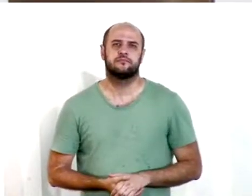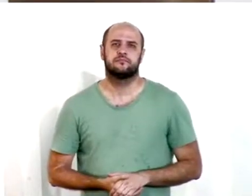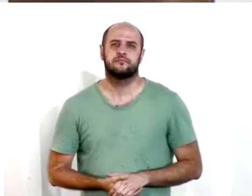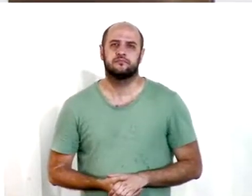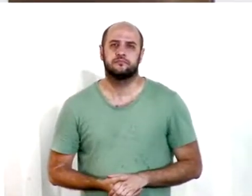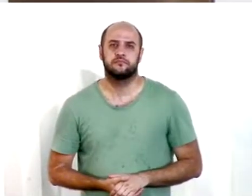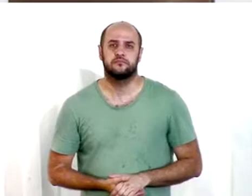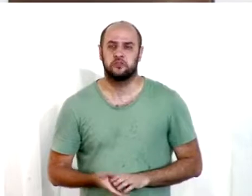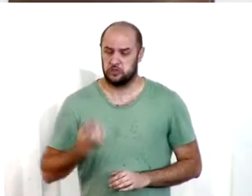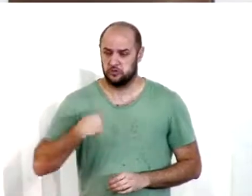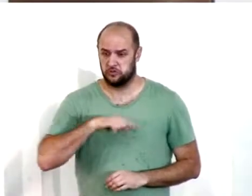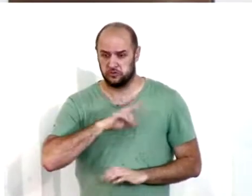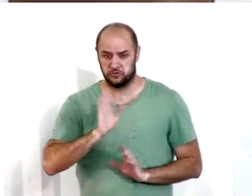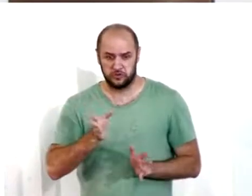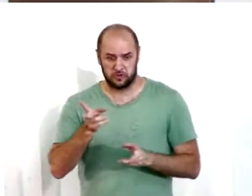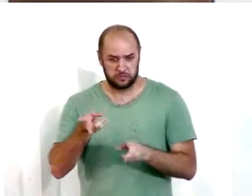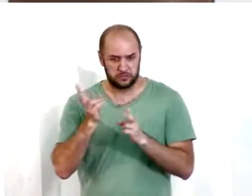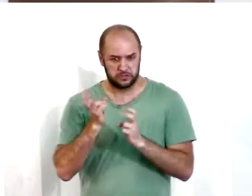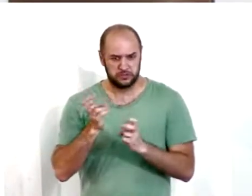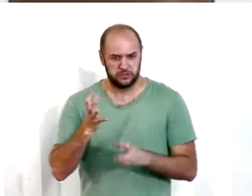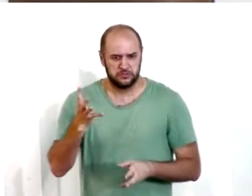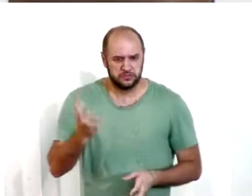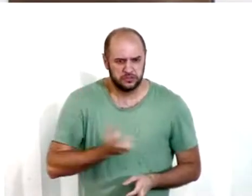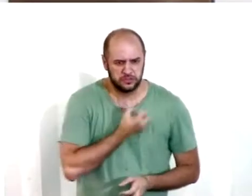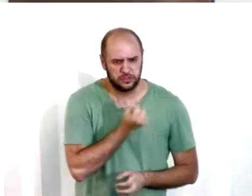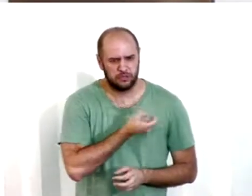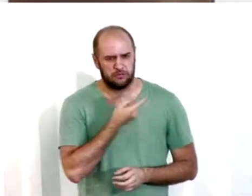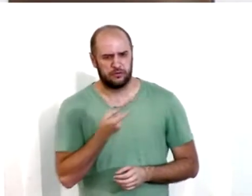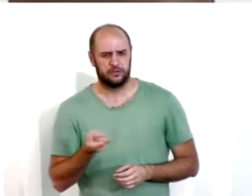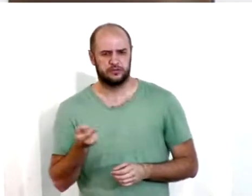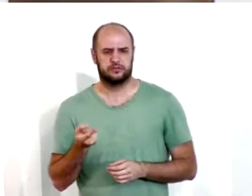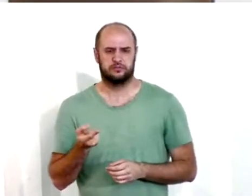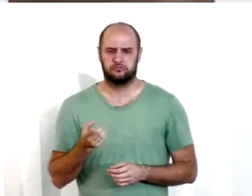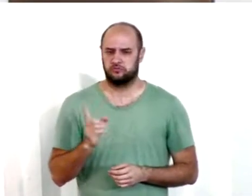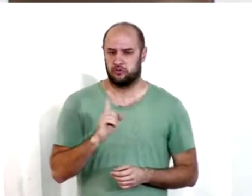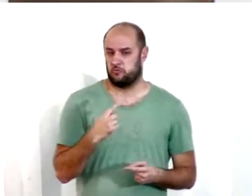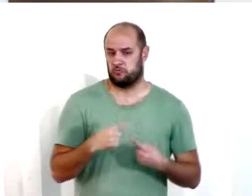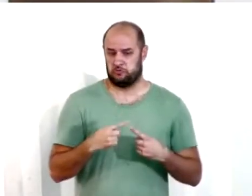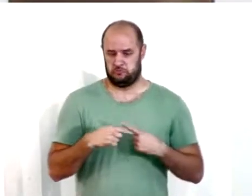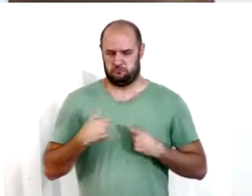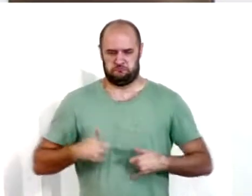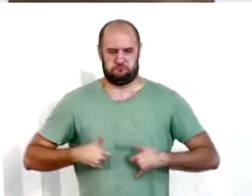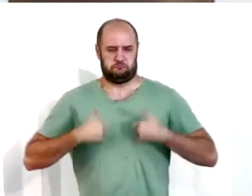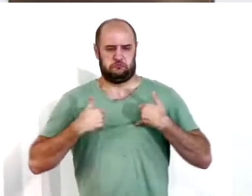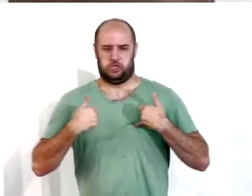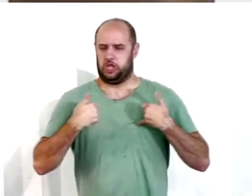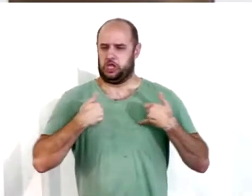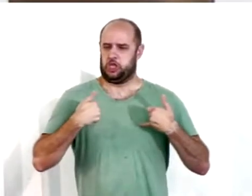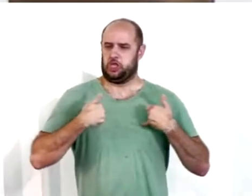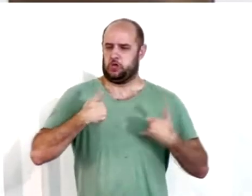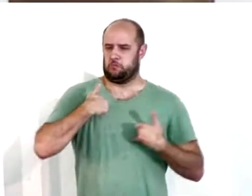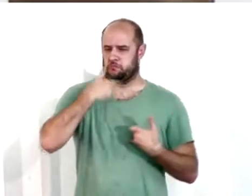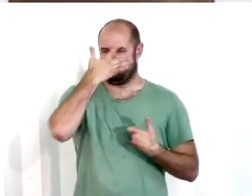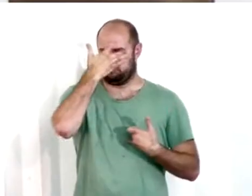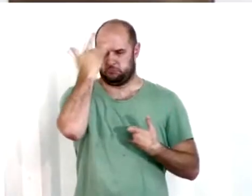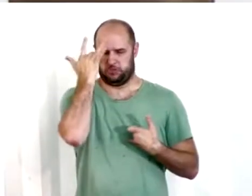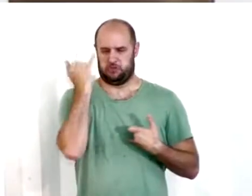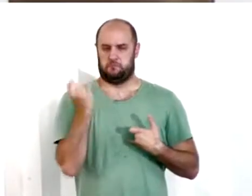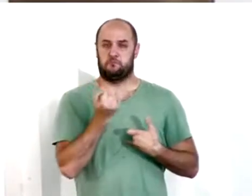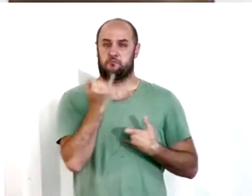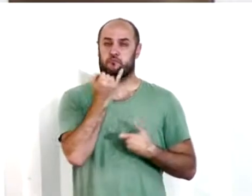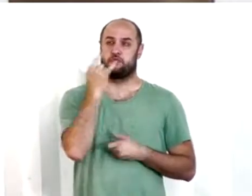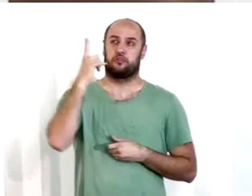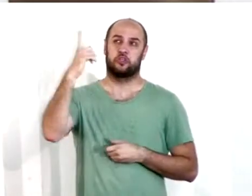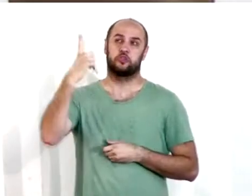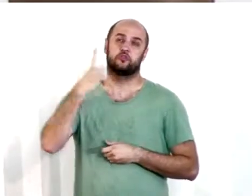nós que a salvação não é porque eu sou alguma coisa, para que Deus